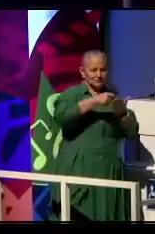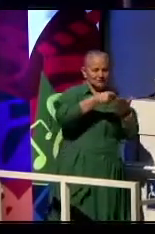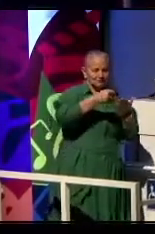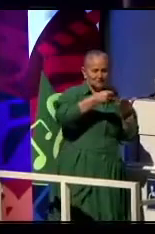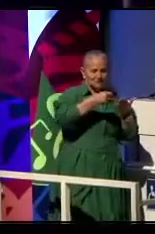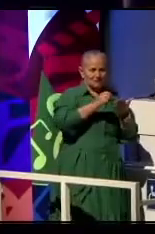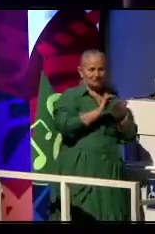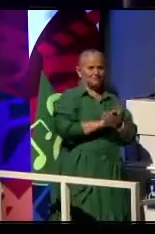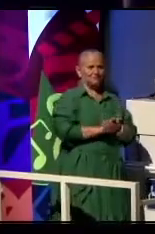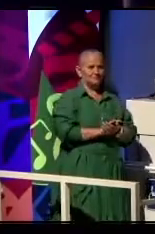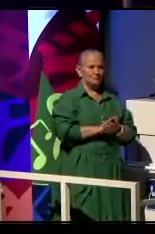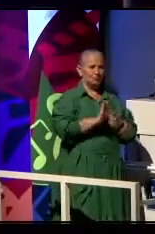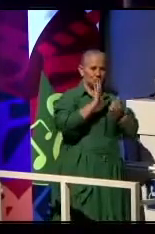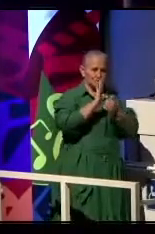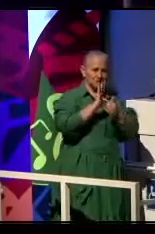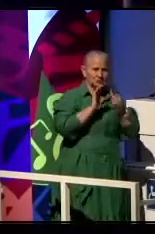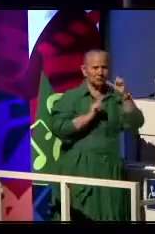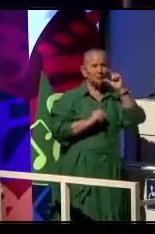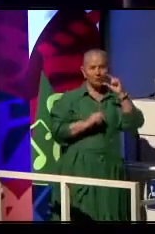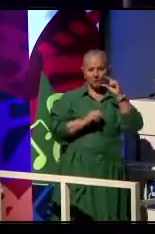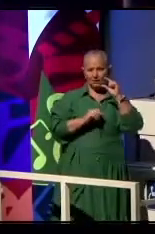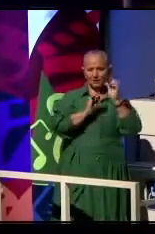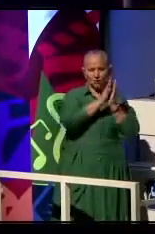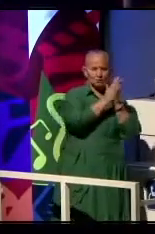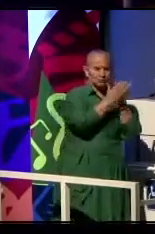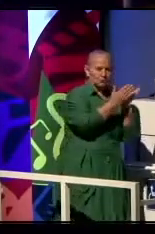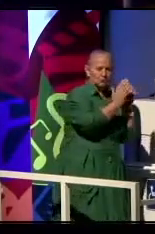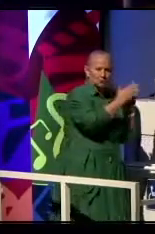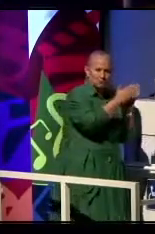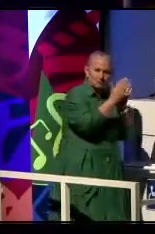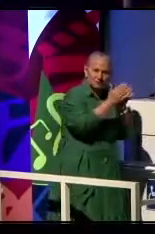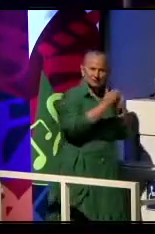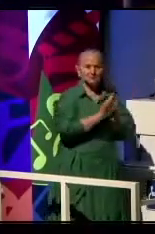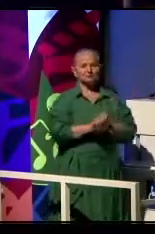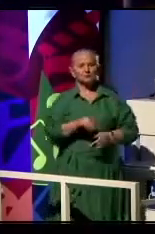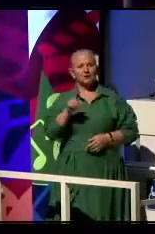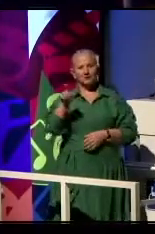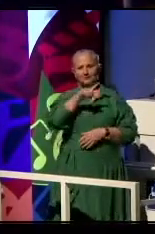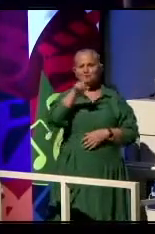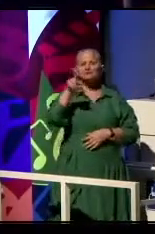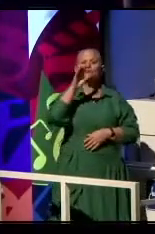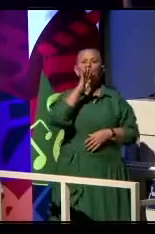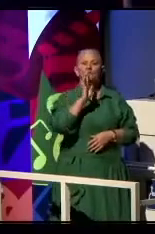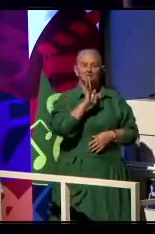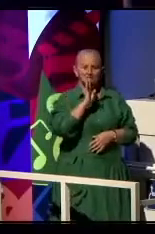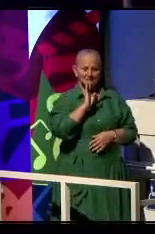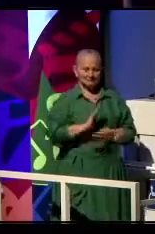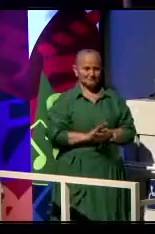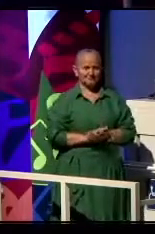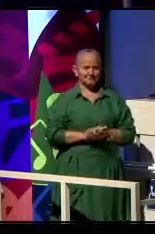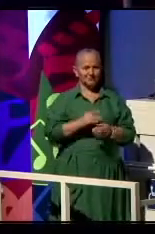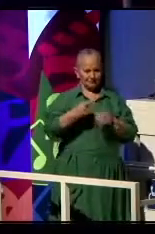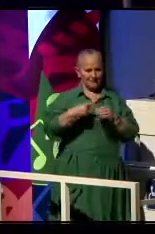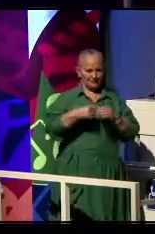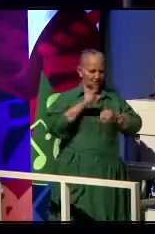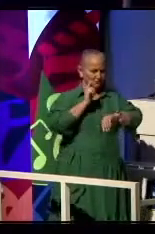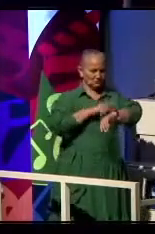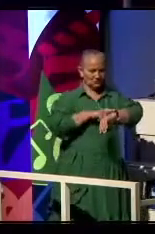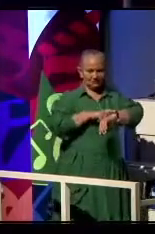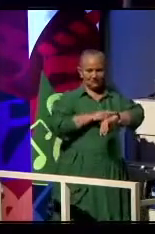né, que o conteúdo, textos, né, e imagens, conduzindo nessa deliciosa viagem do tempo. Pode